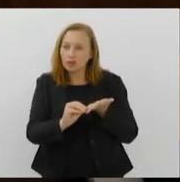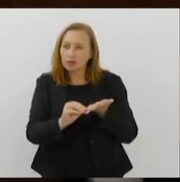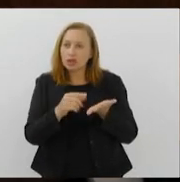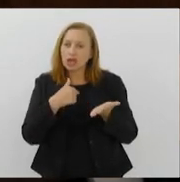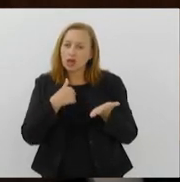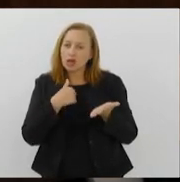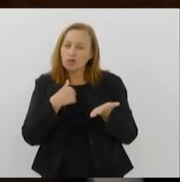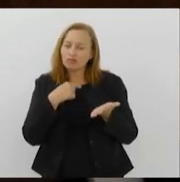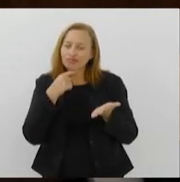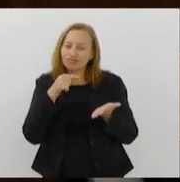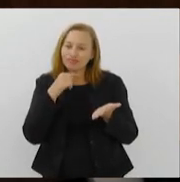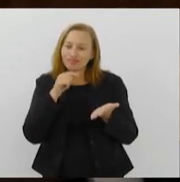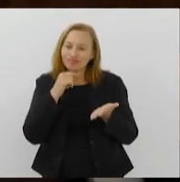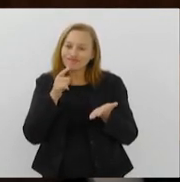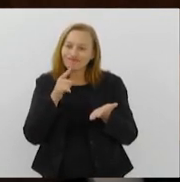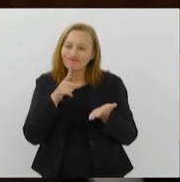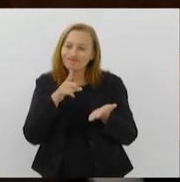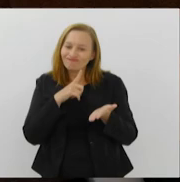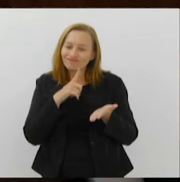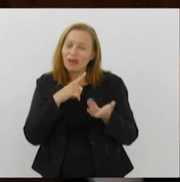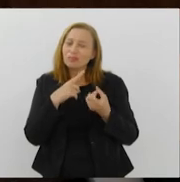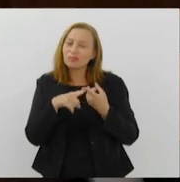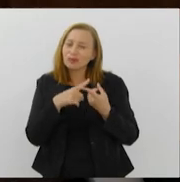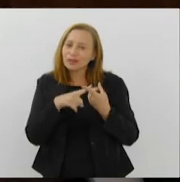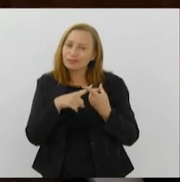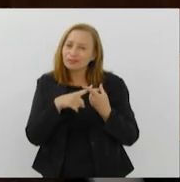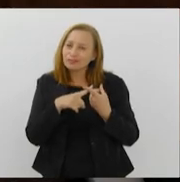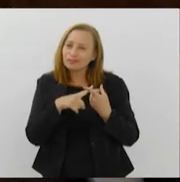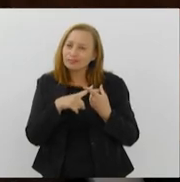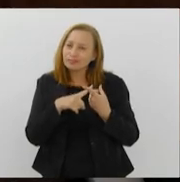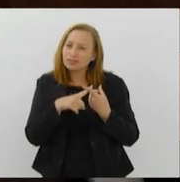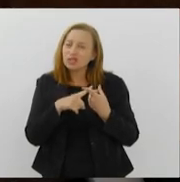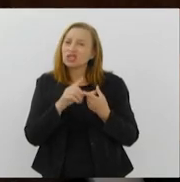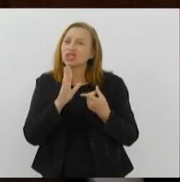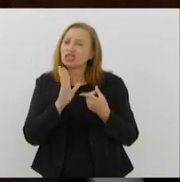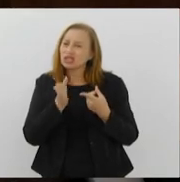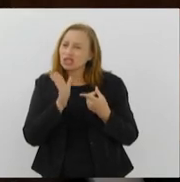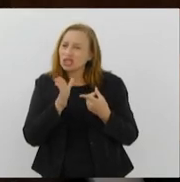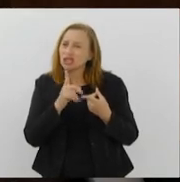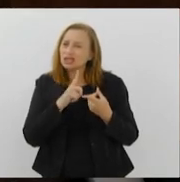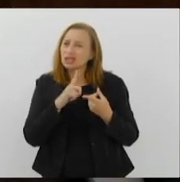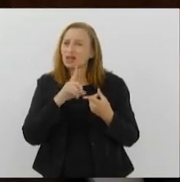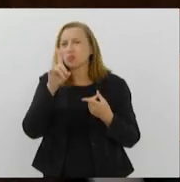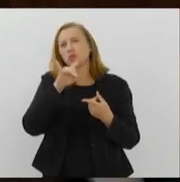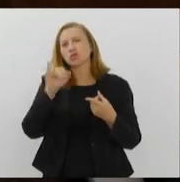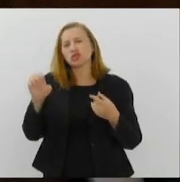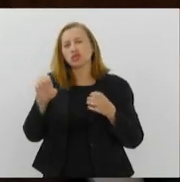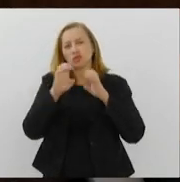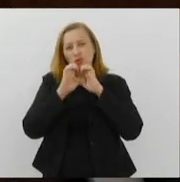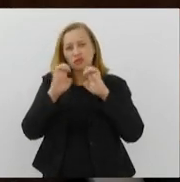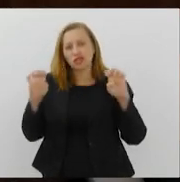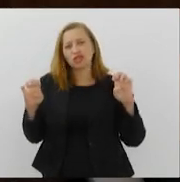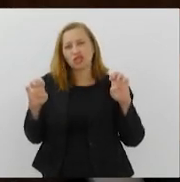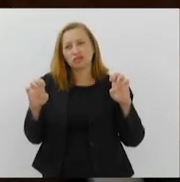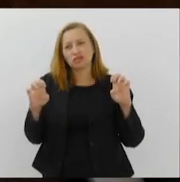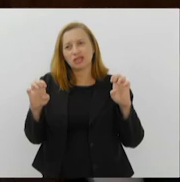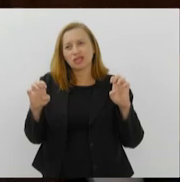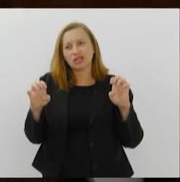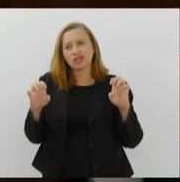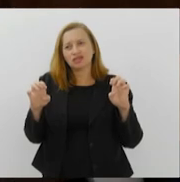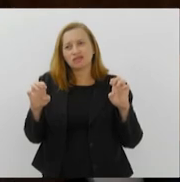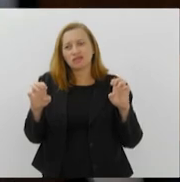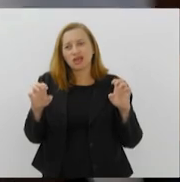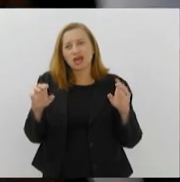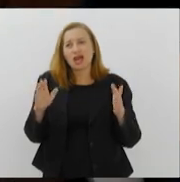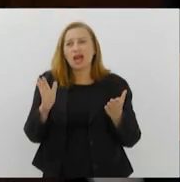com muitas dúvidas. Por quê? Nós já temos aqui o dia do Evangelho. E